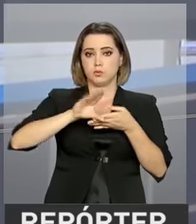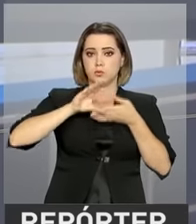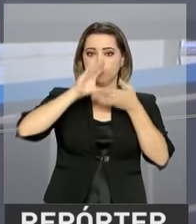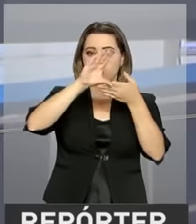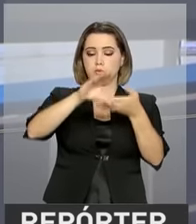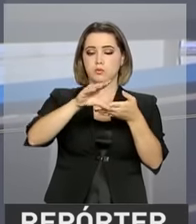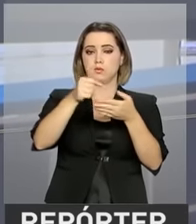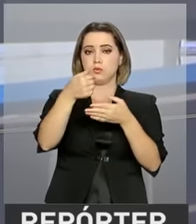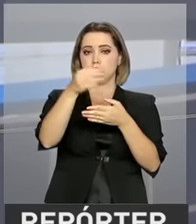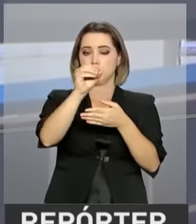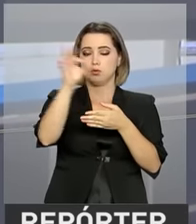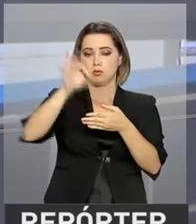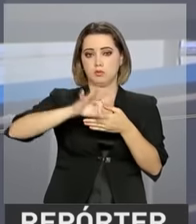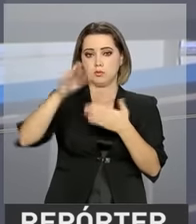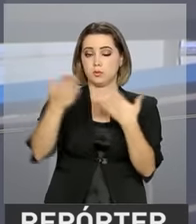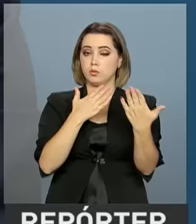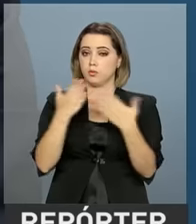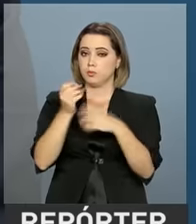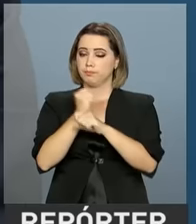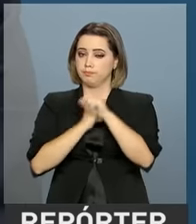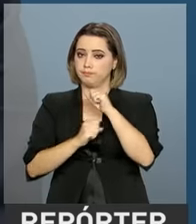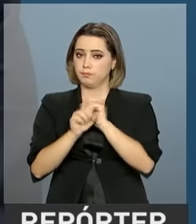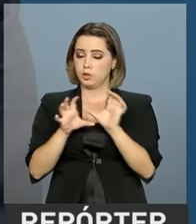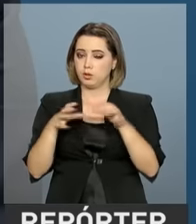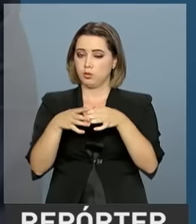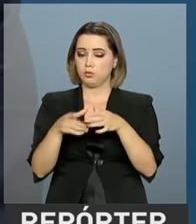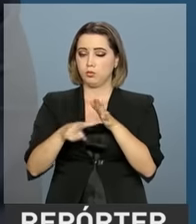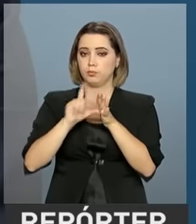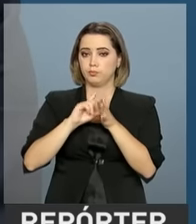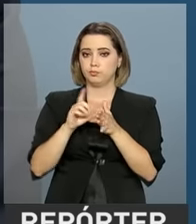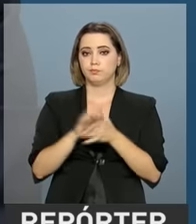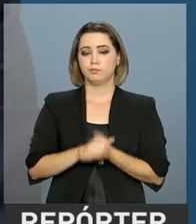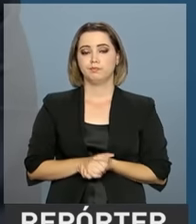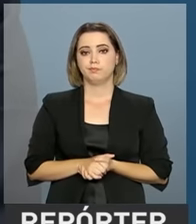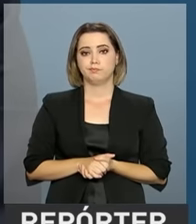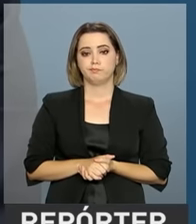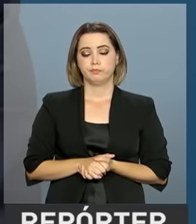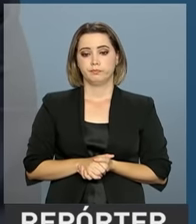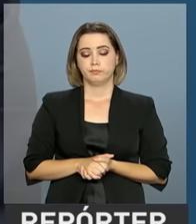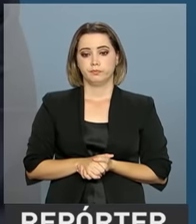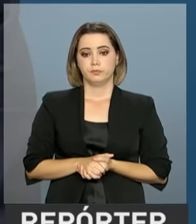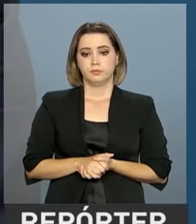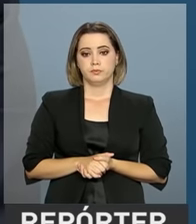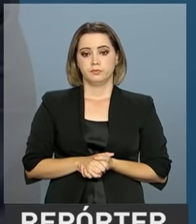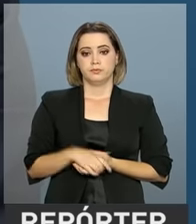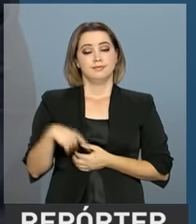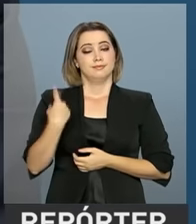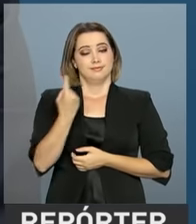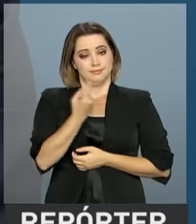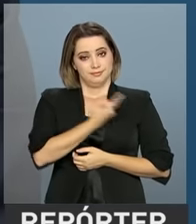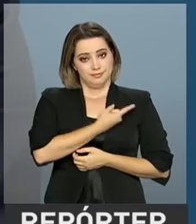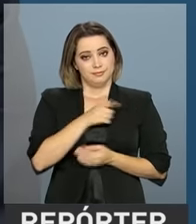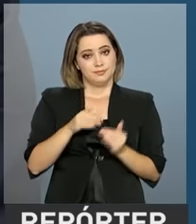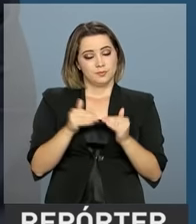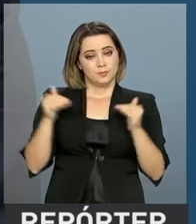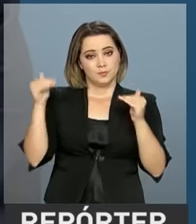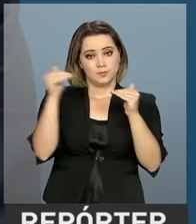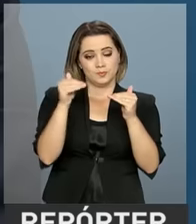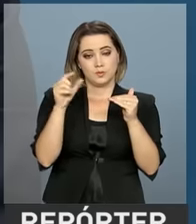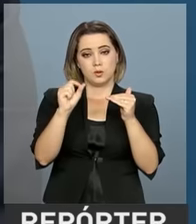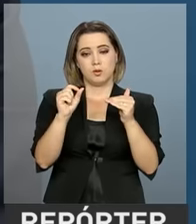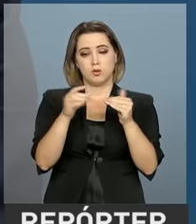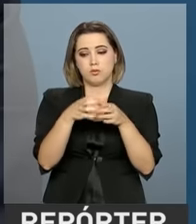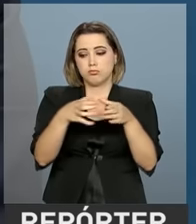à composição anterior nós elevamos em 70% a participação da